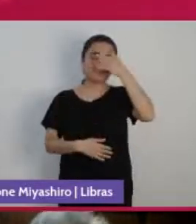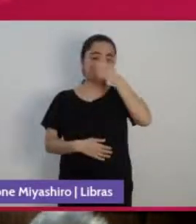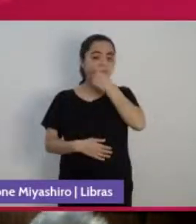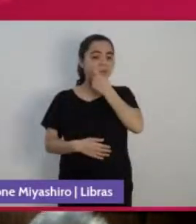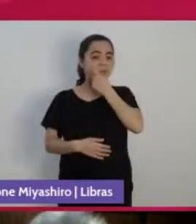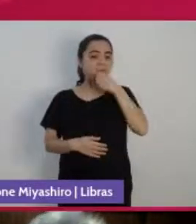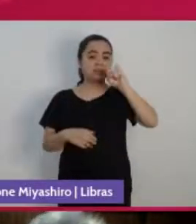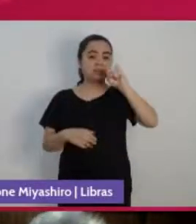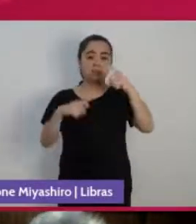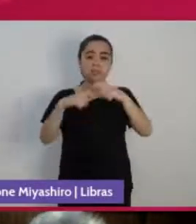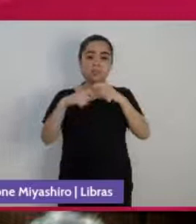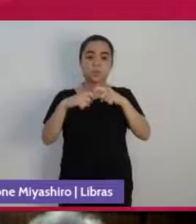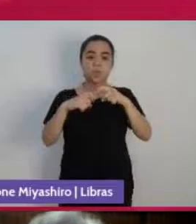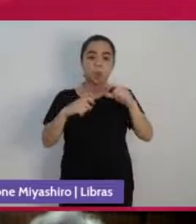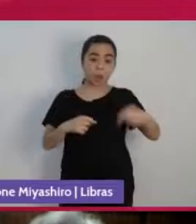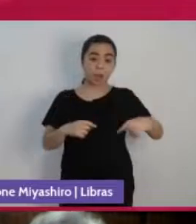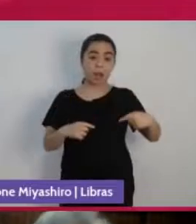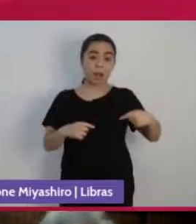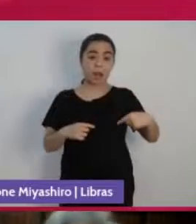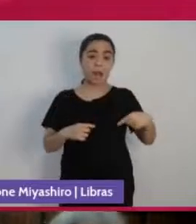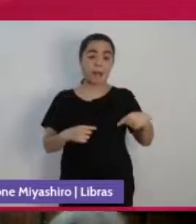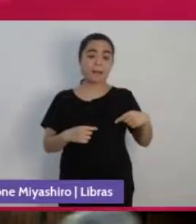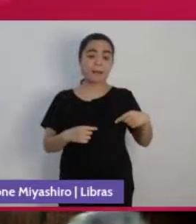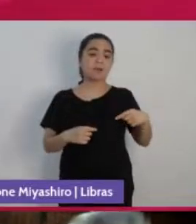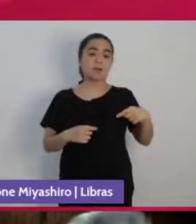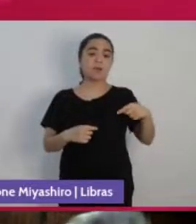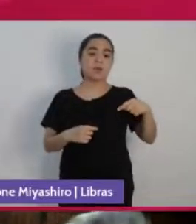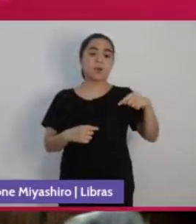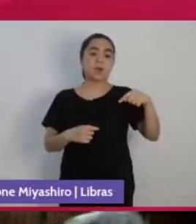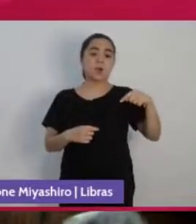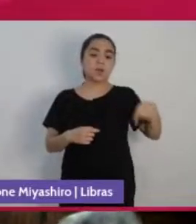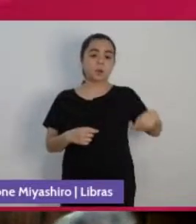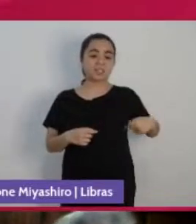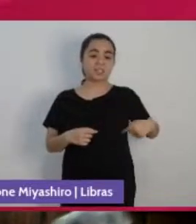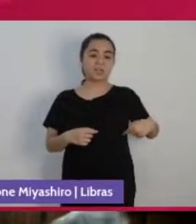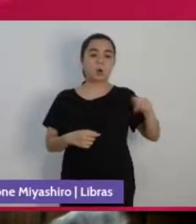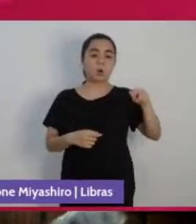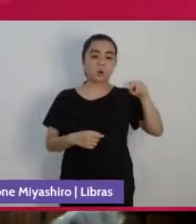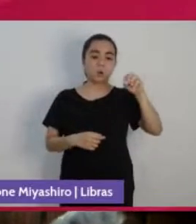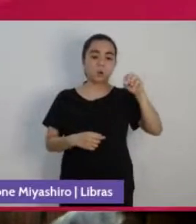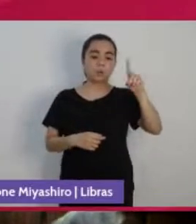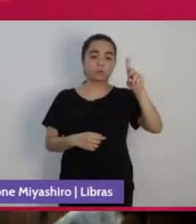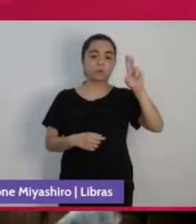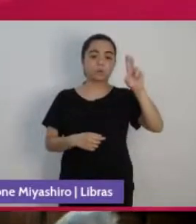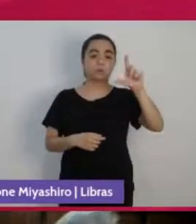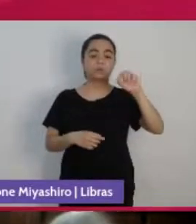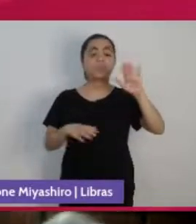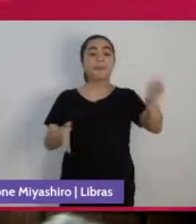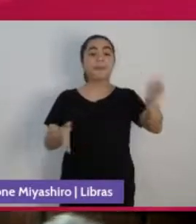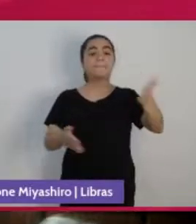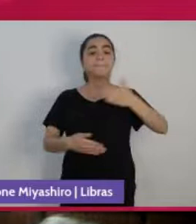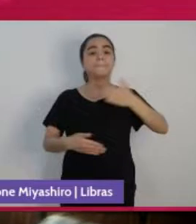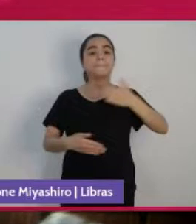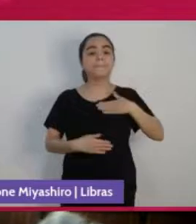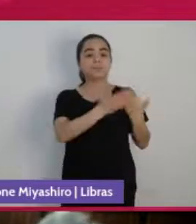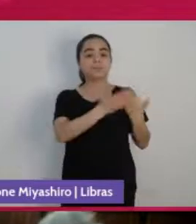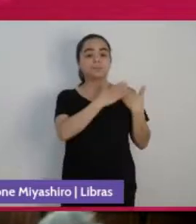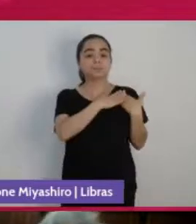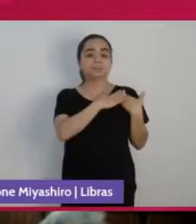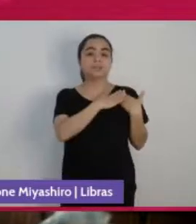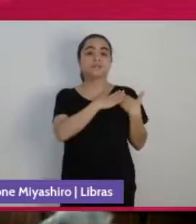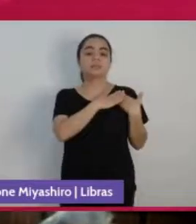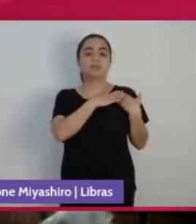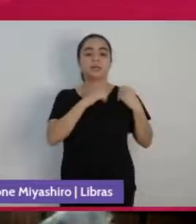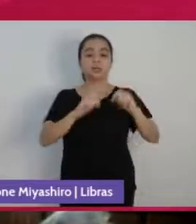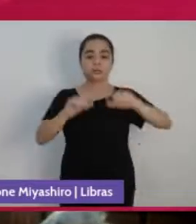como um nódulo, tá? Então é minha responsabilidade entregar um bom exame para o médico.